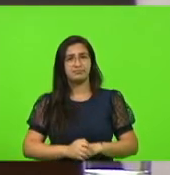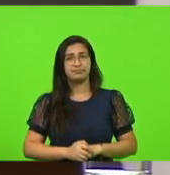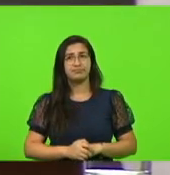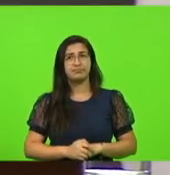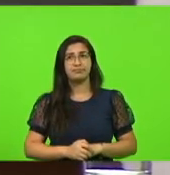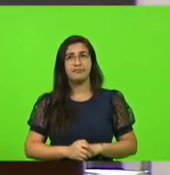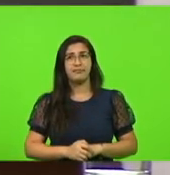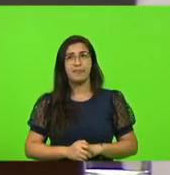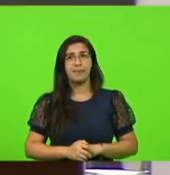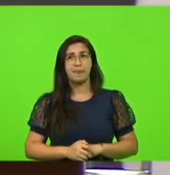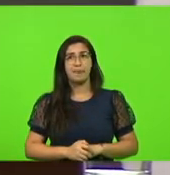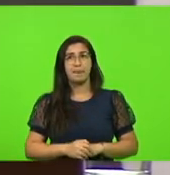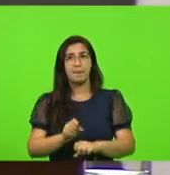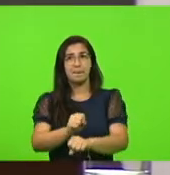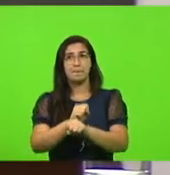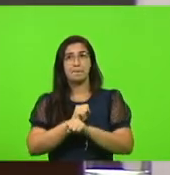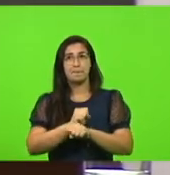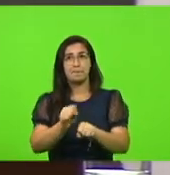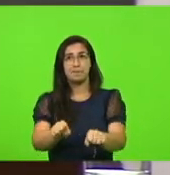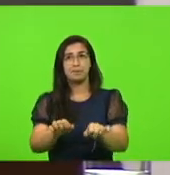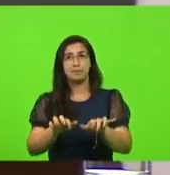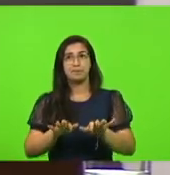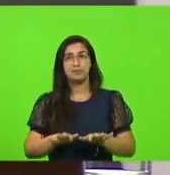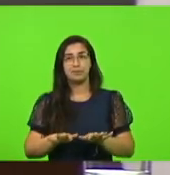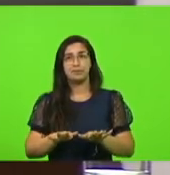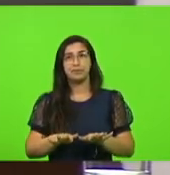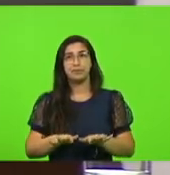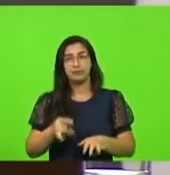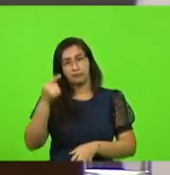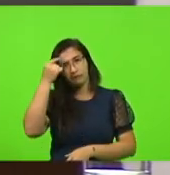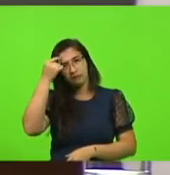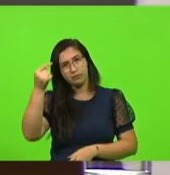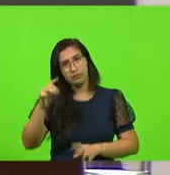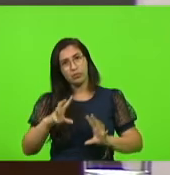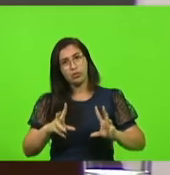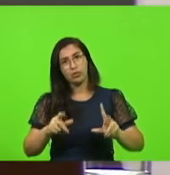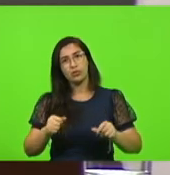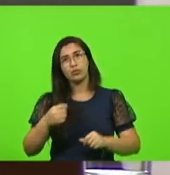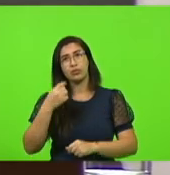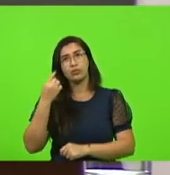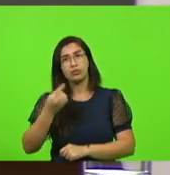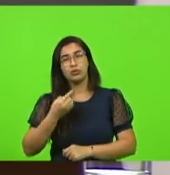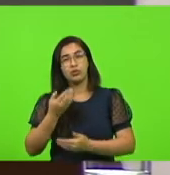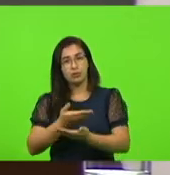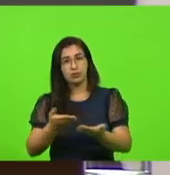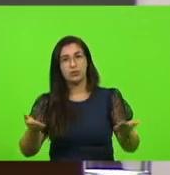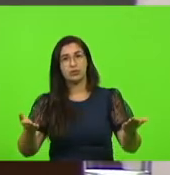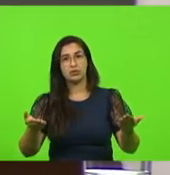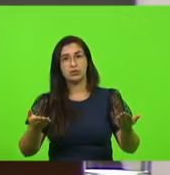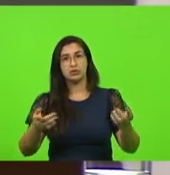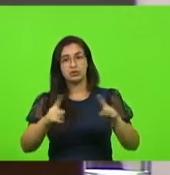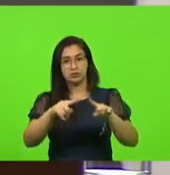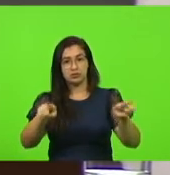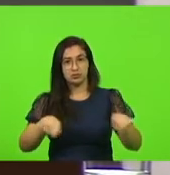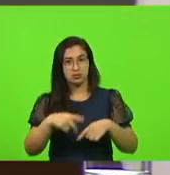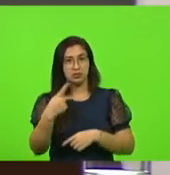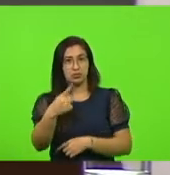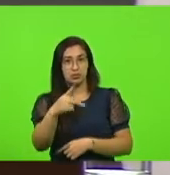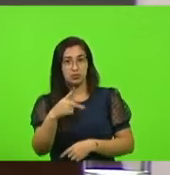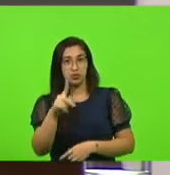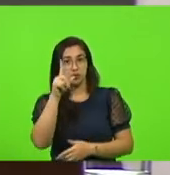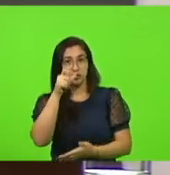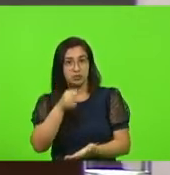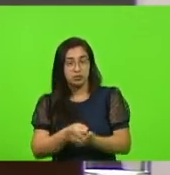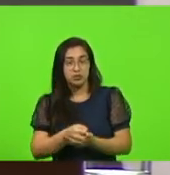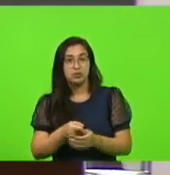3 da tarde, nós vamos suspender a sessão, lembrando a todos os deputados que estão nos seus gabinetes que, por decisão e por acordo